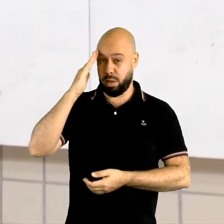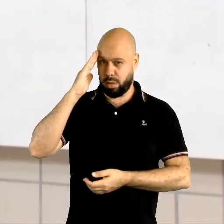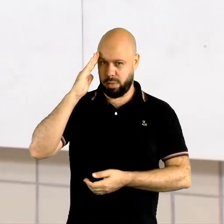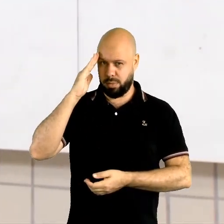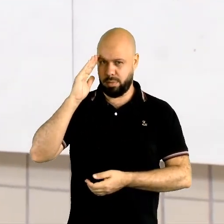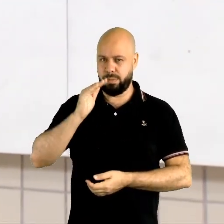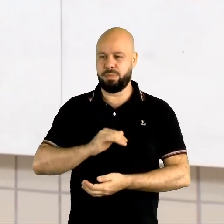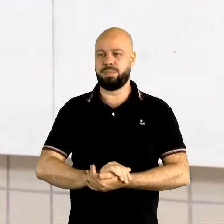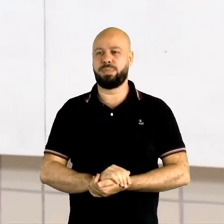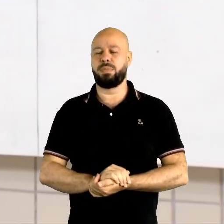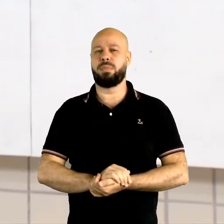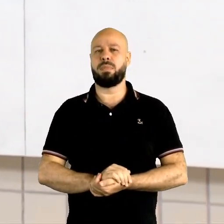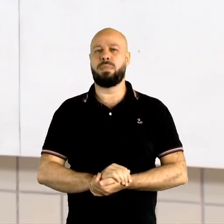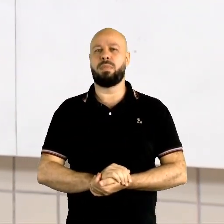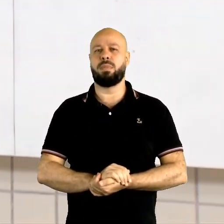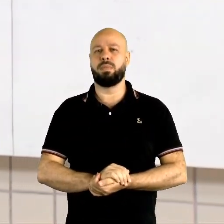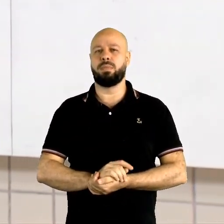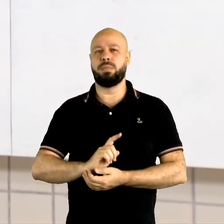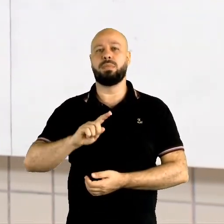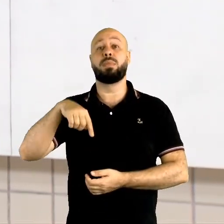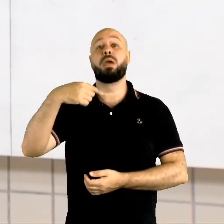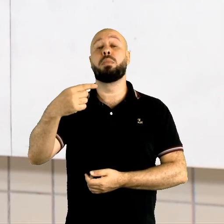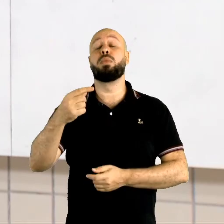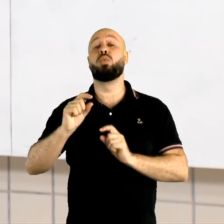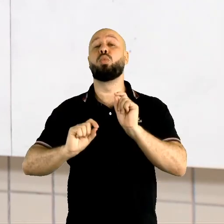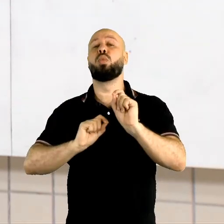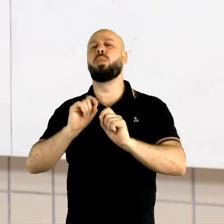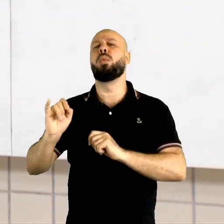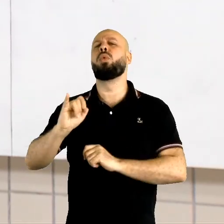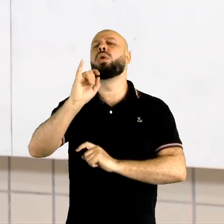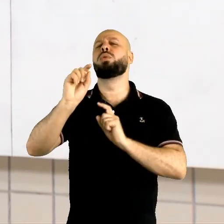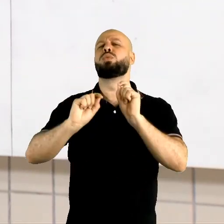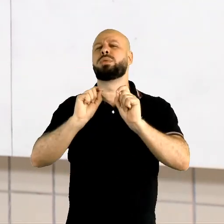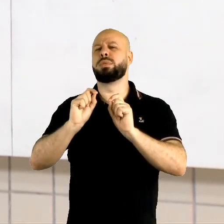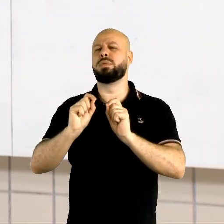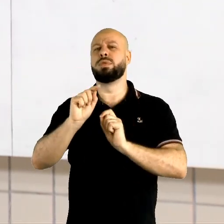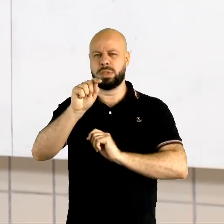E outro passo importantíssimo, você está fazendo um